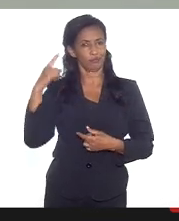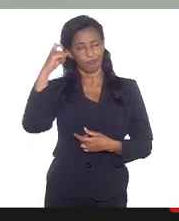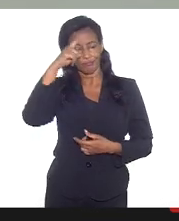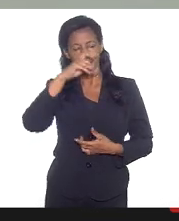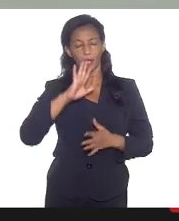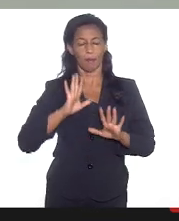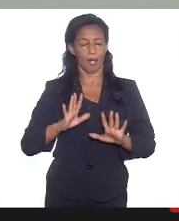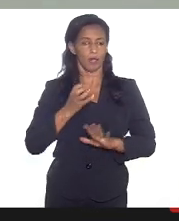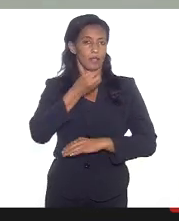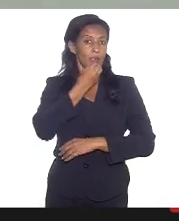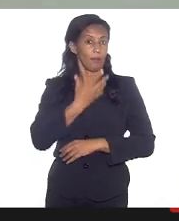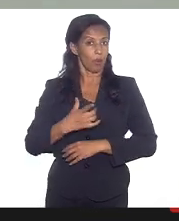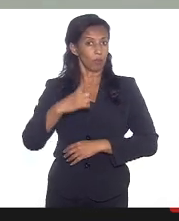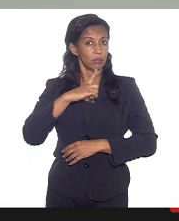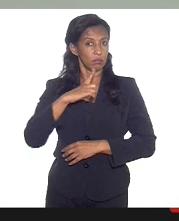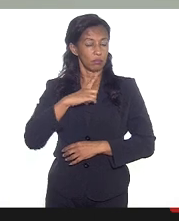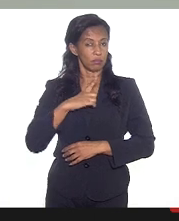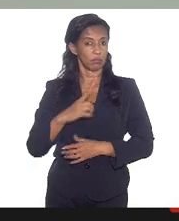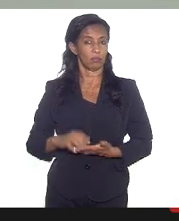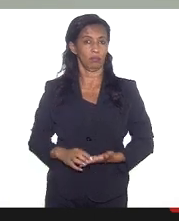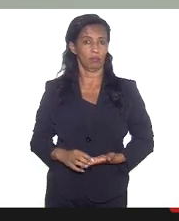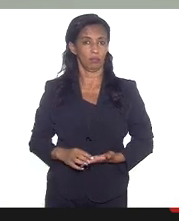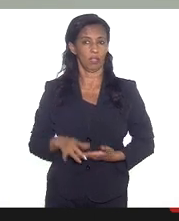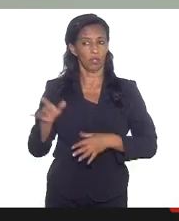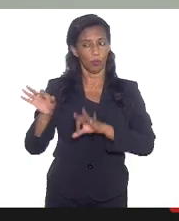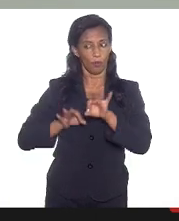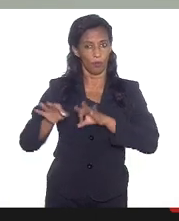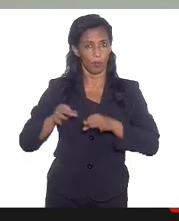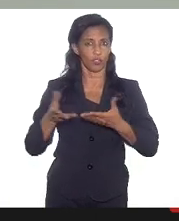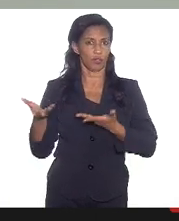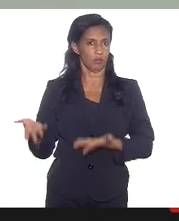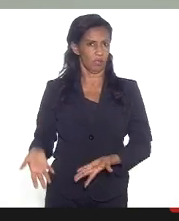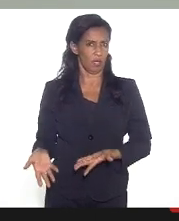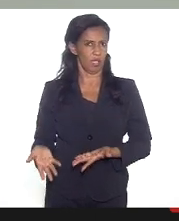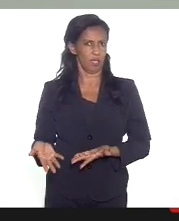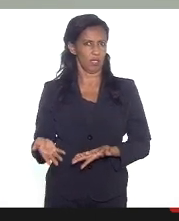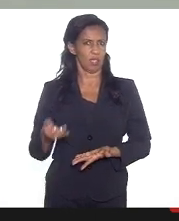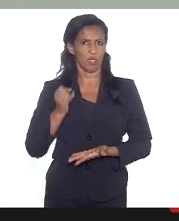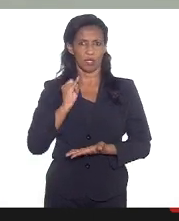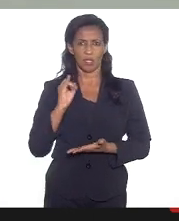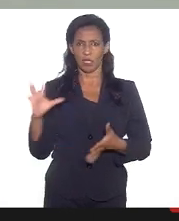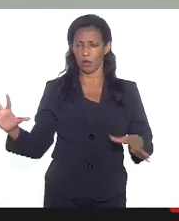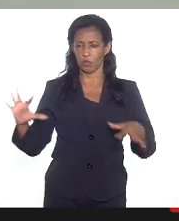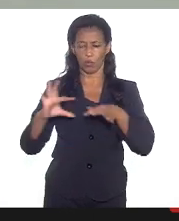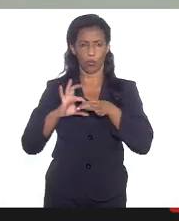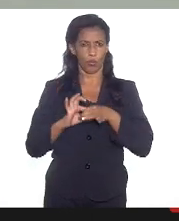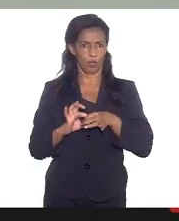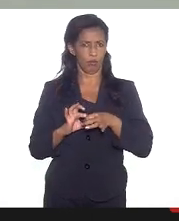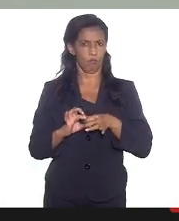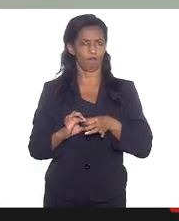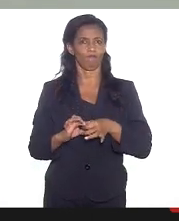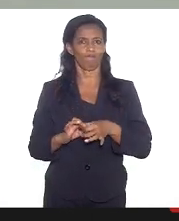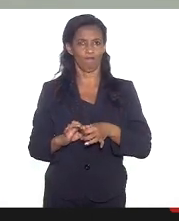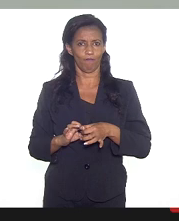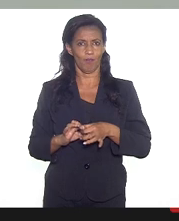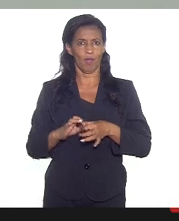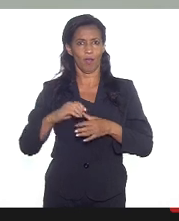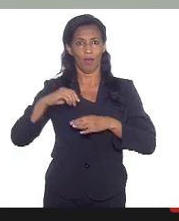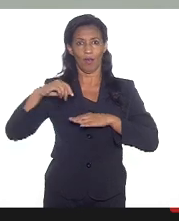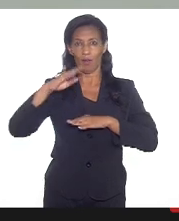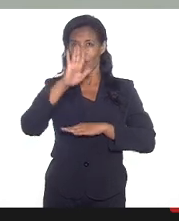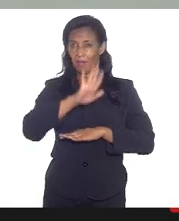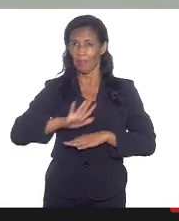bom colocar essa questão de que um projeto desse ele não vai avançar se não tiver uma adesão nacional